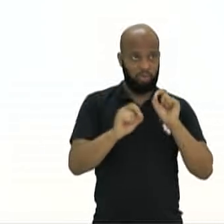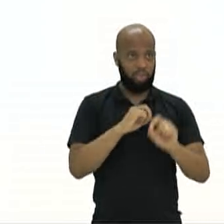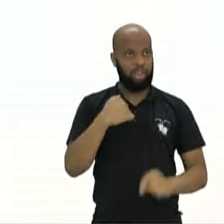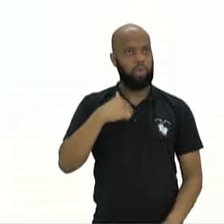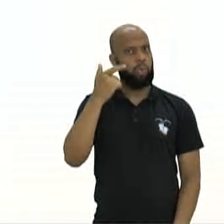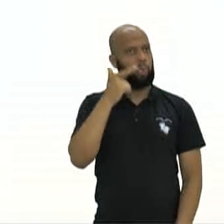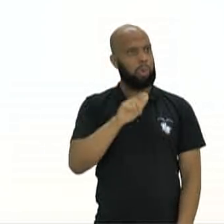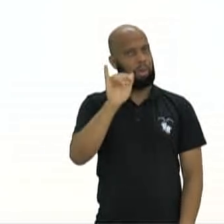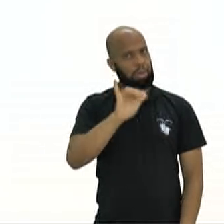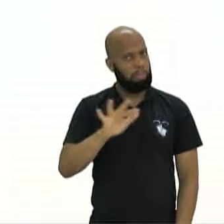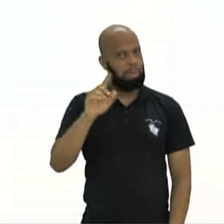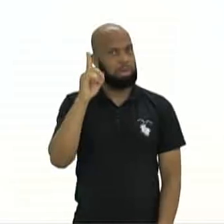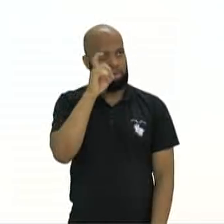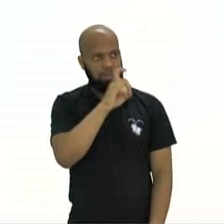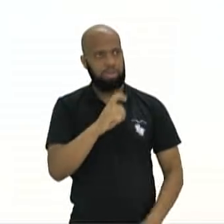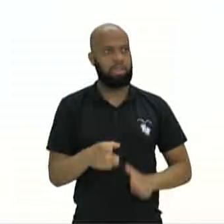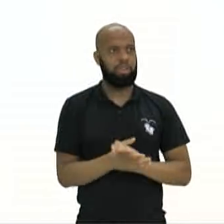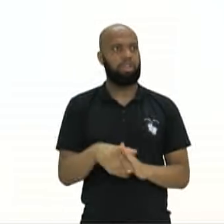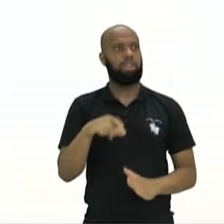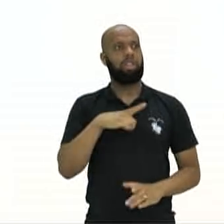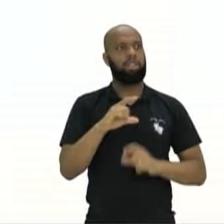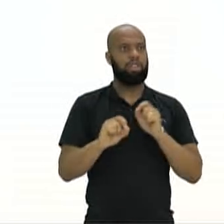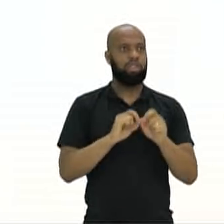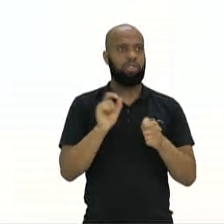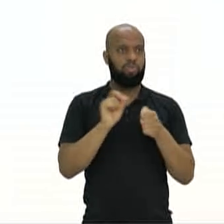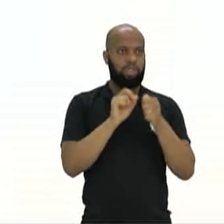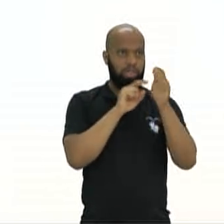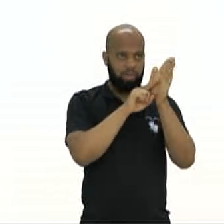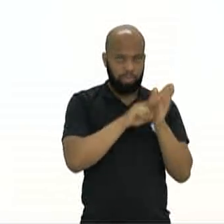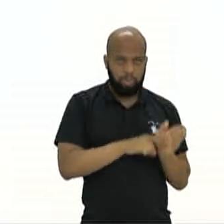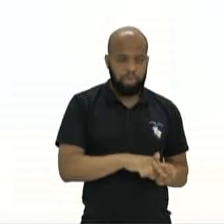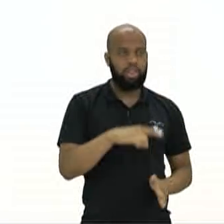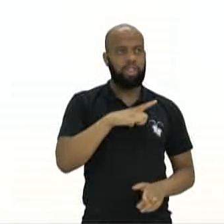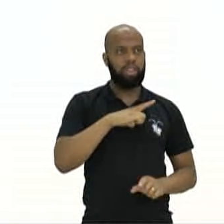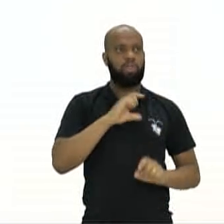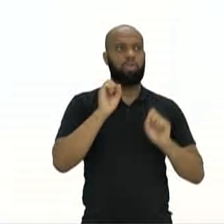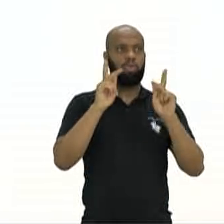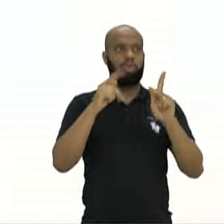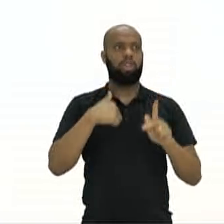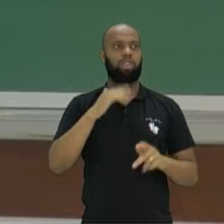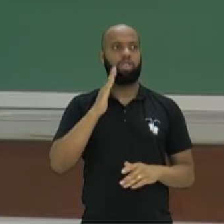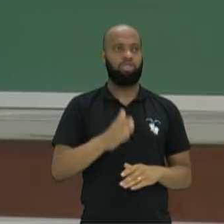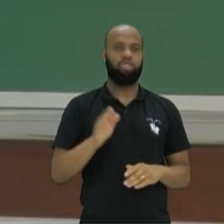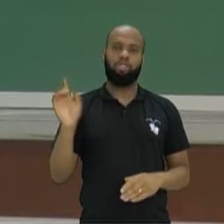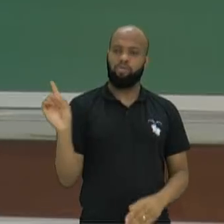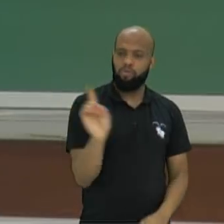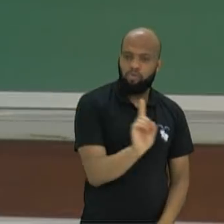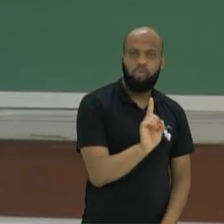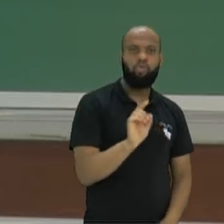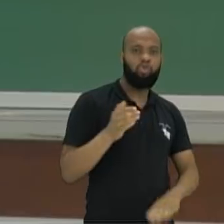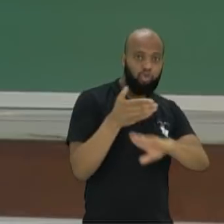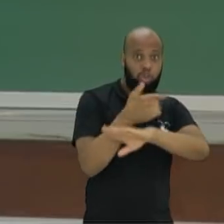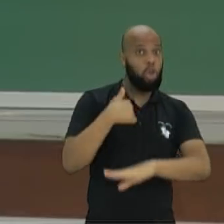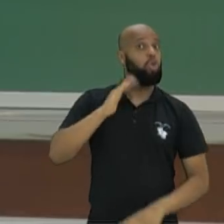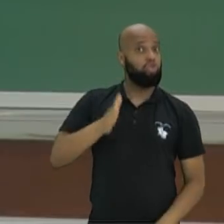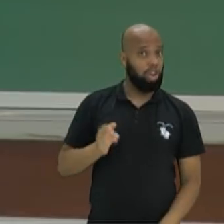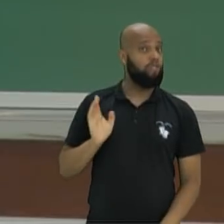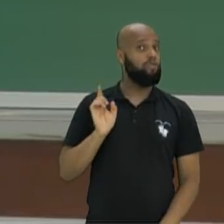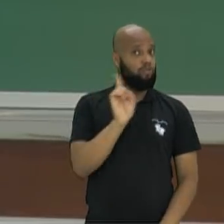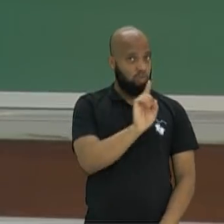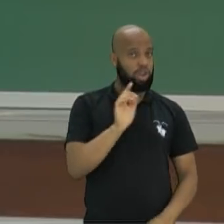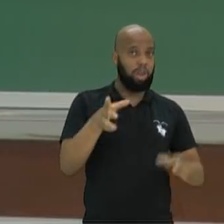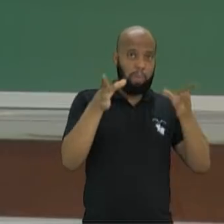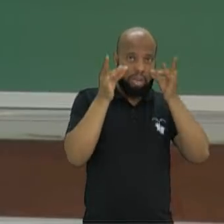para conseguir isso. Então, assim, eu fui fazer uma pesquisa, tudo bem, eu passei na frente, eu sabia da história,